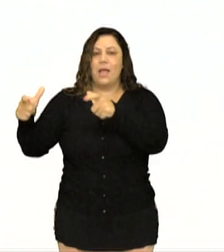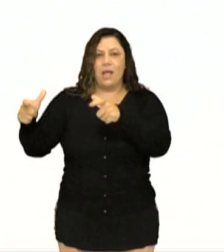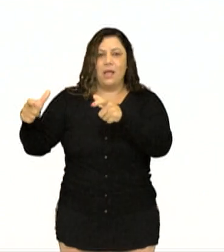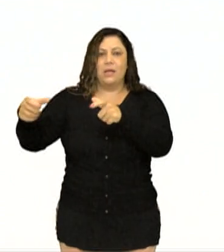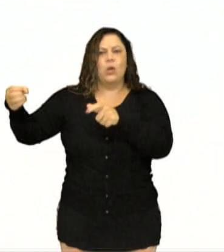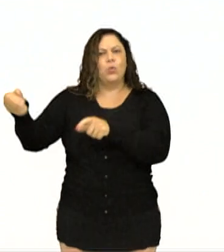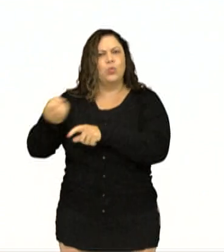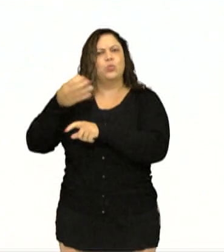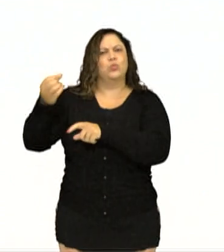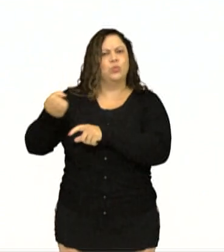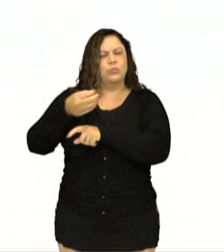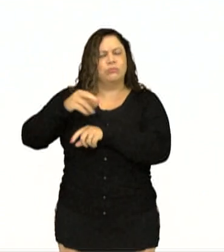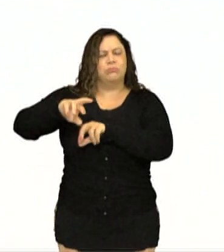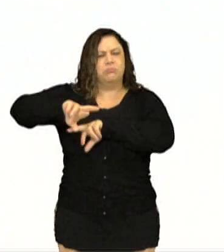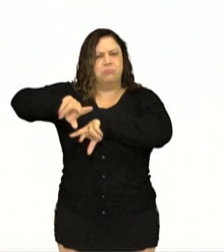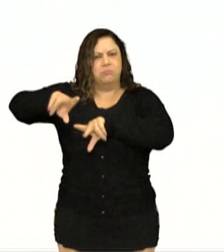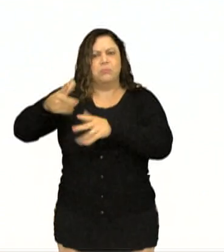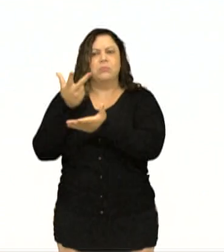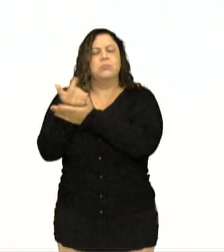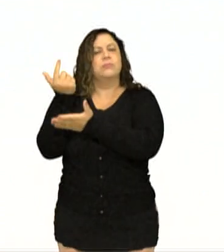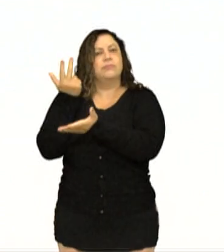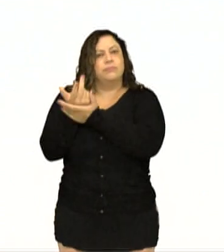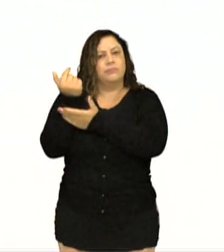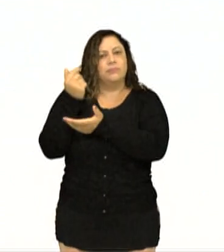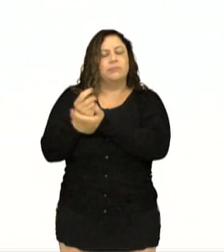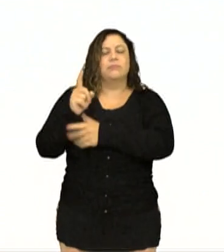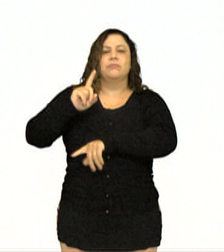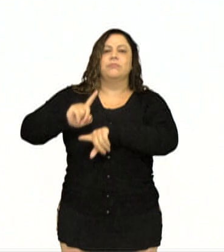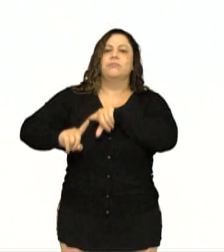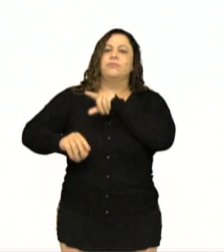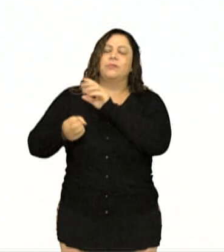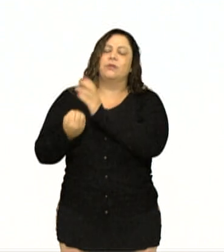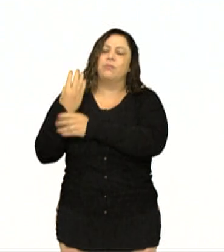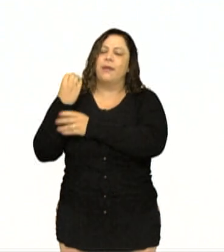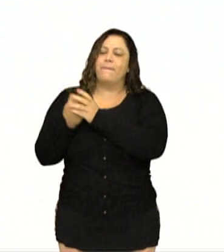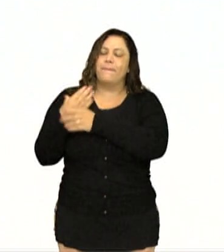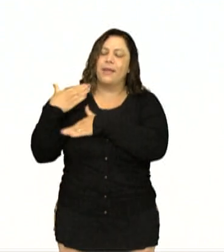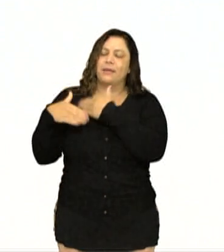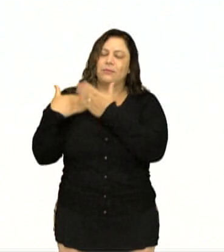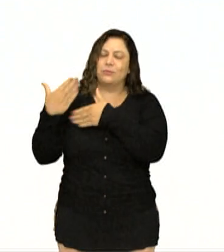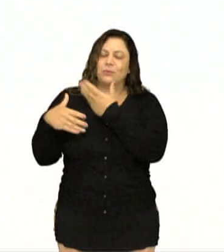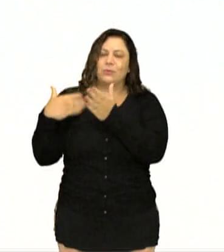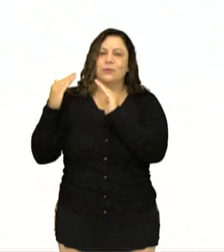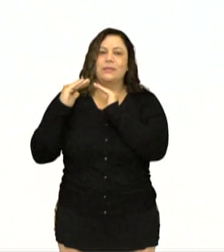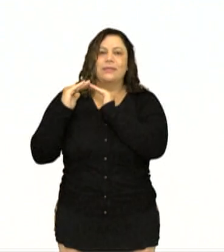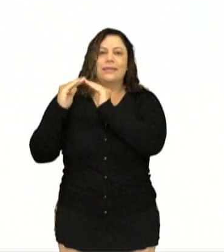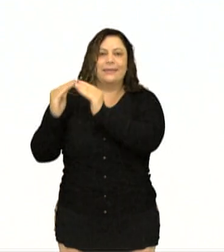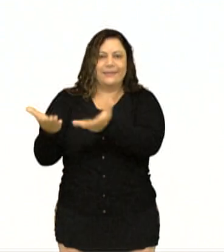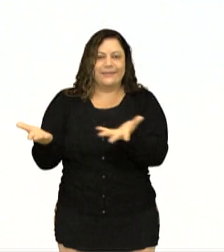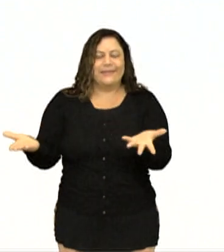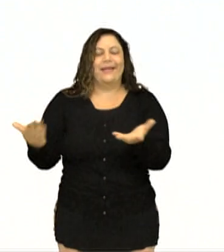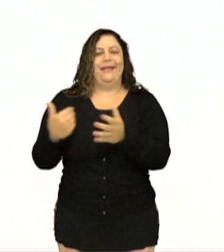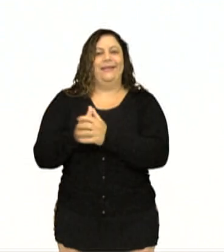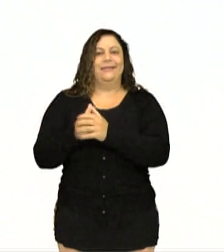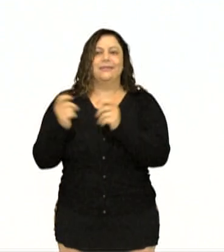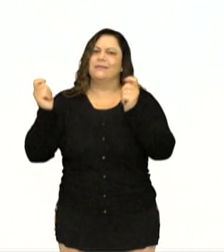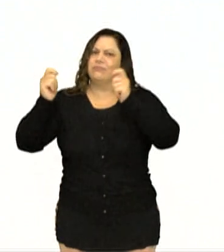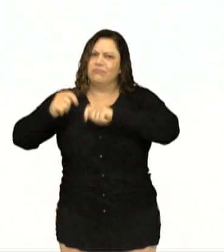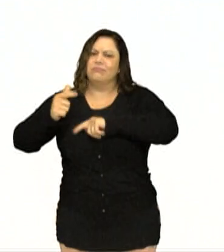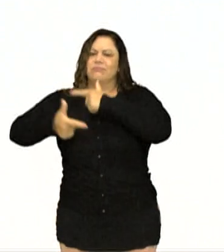novos loteamentos para que as pessoas possam comprar, construir suas casas, porque de repente essas cidades oferecem